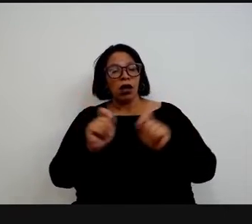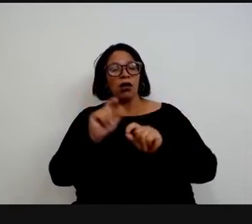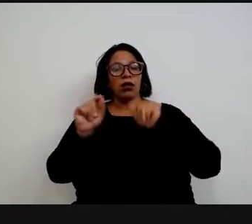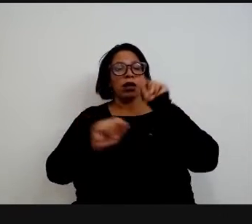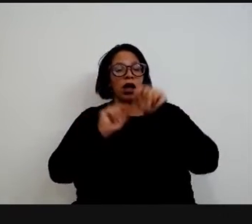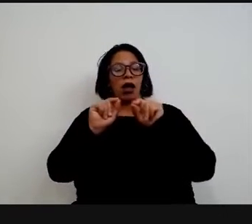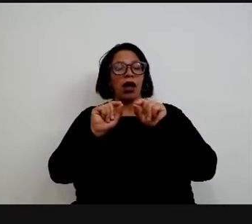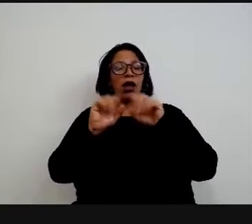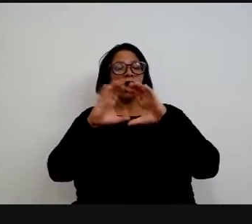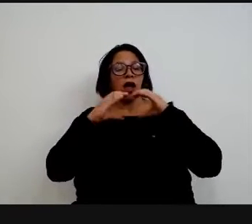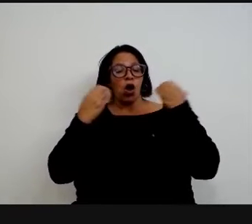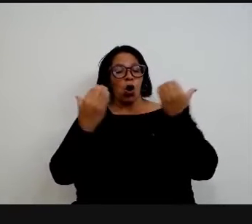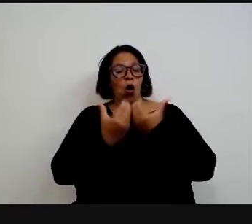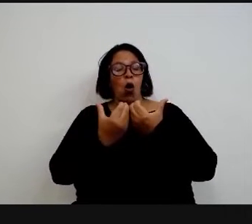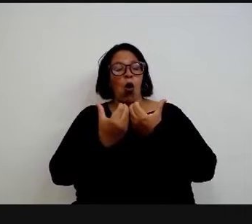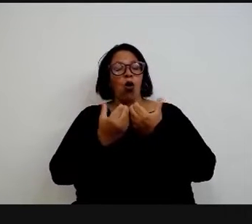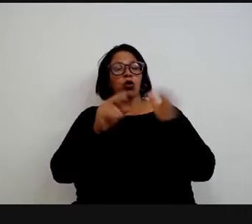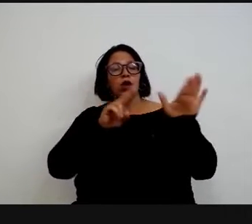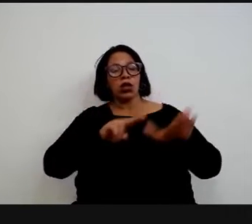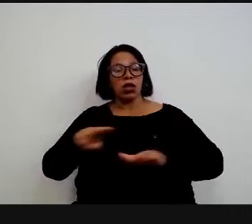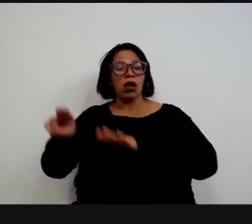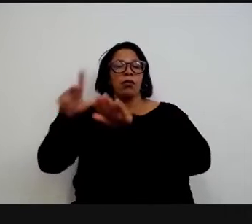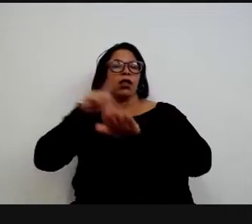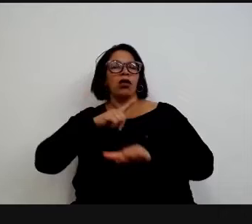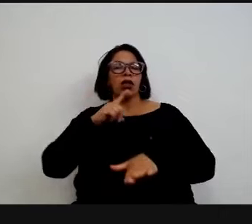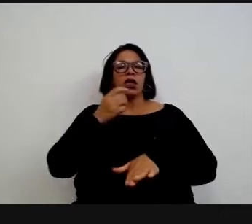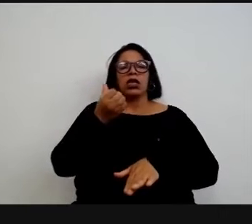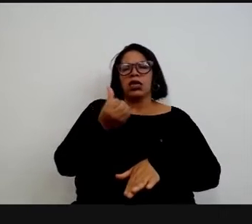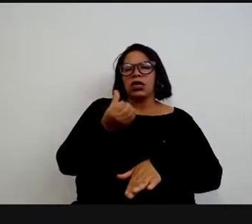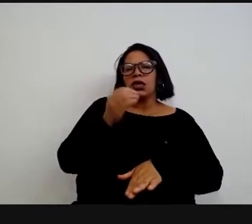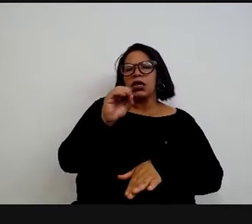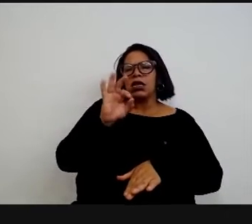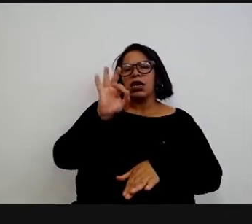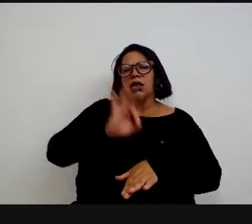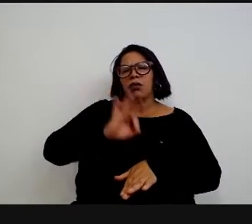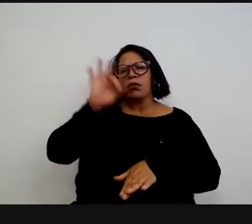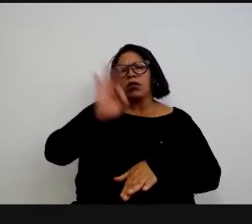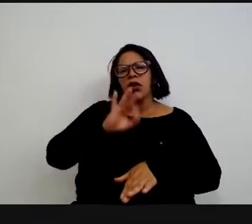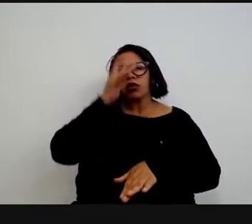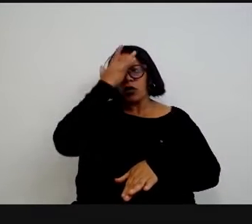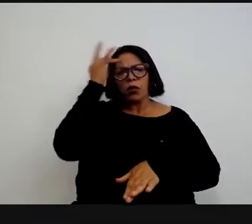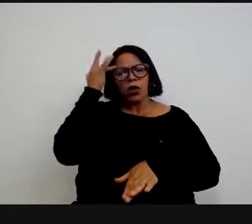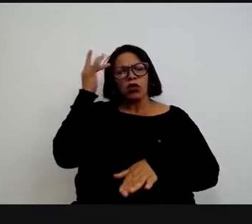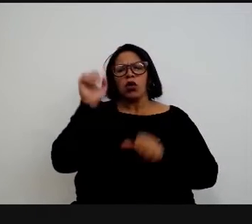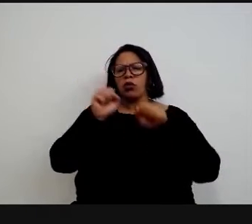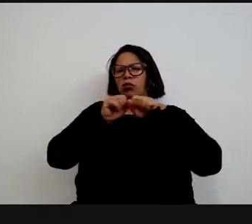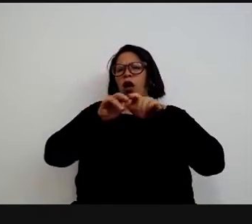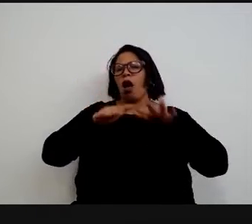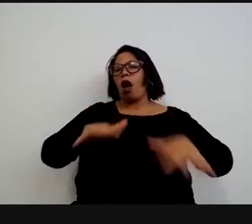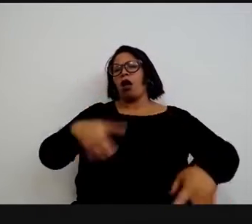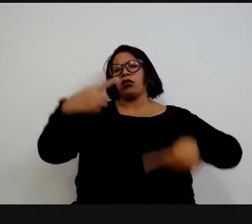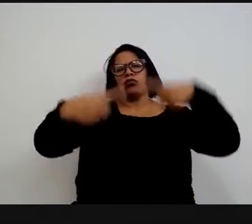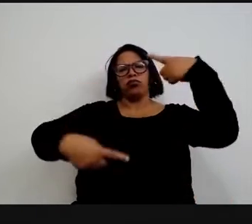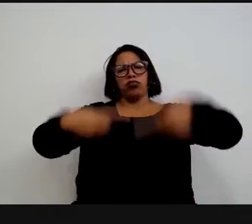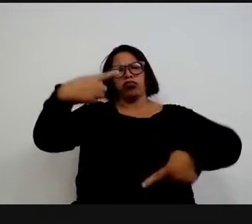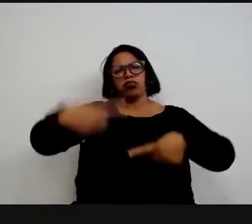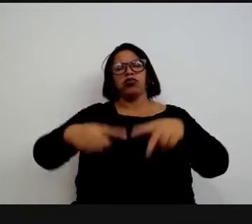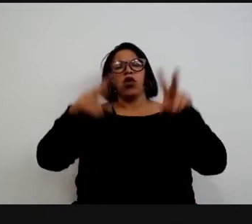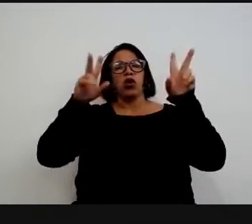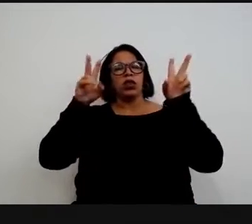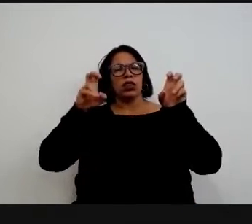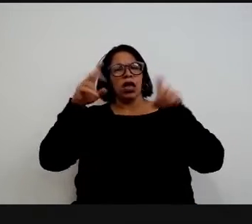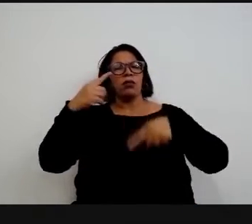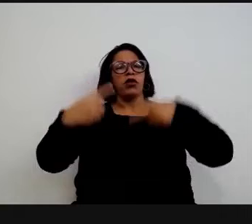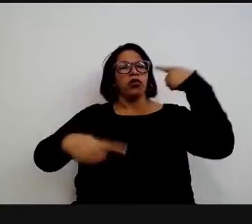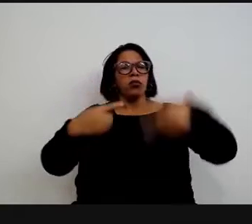possibilidade de encontros semanais, onde você tem aí em torno de 60 pessoas espalhadas pelo país, discutindo essas questões